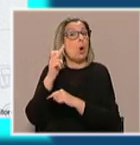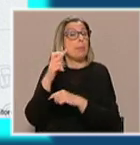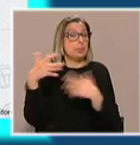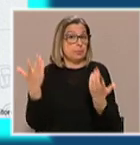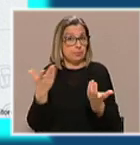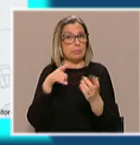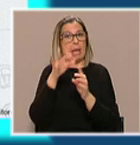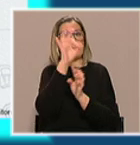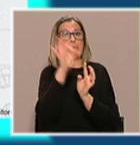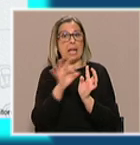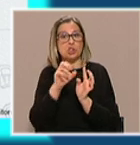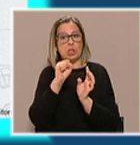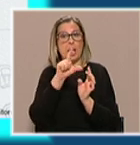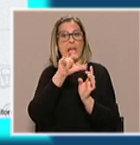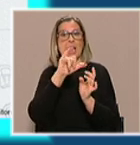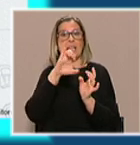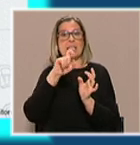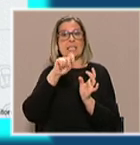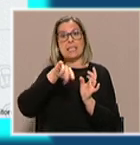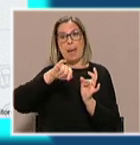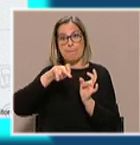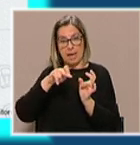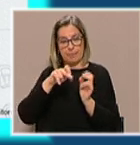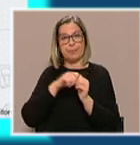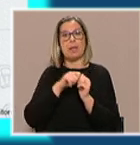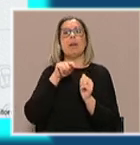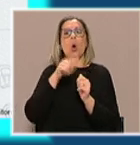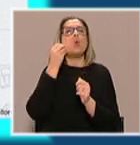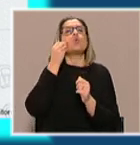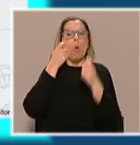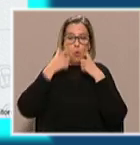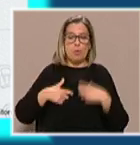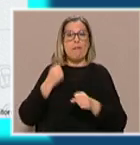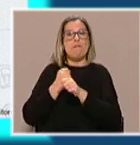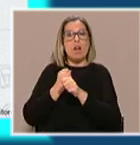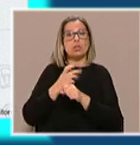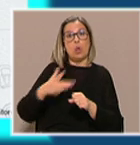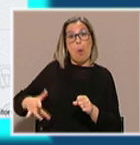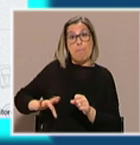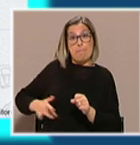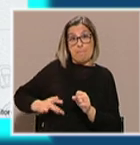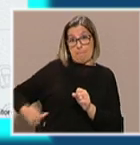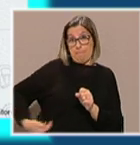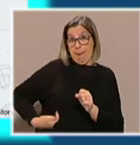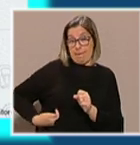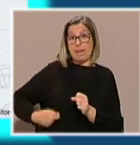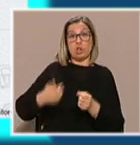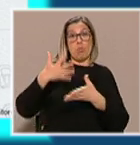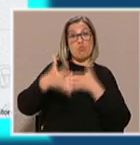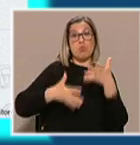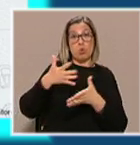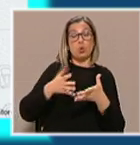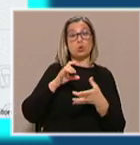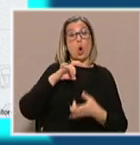Como é que o organismo reage? Produzindo a hormona insulina, através do pâncreas, a qual vai ser